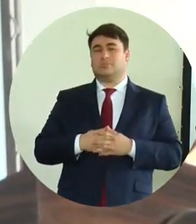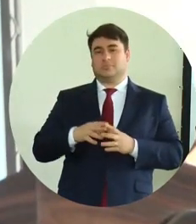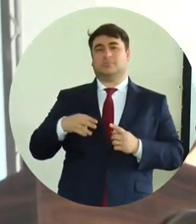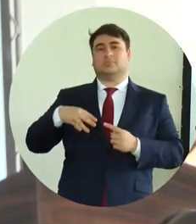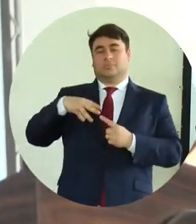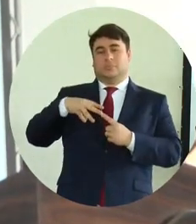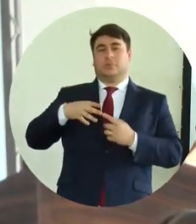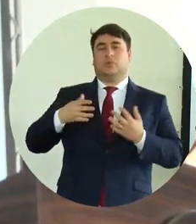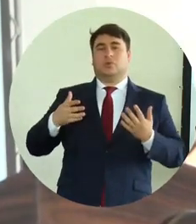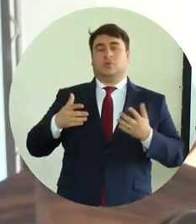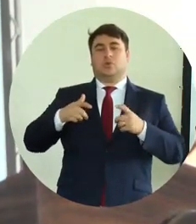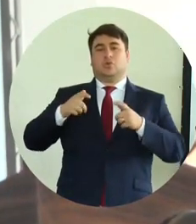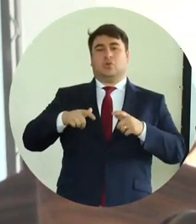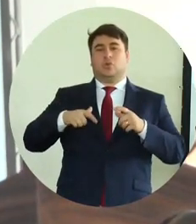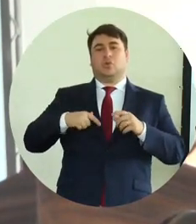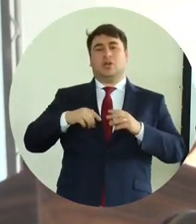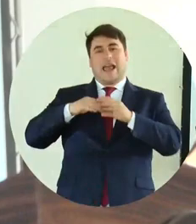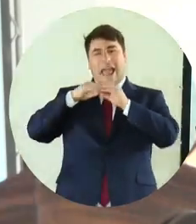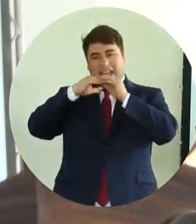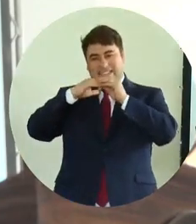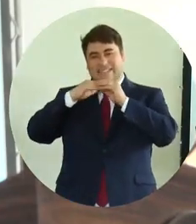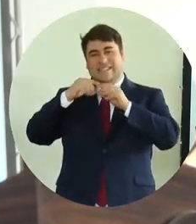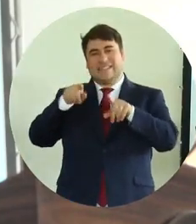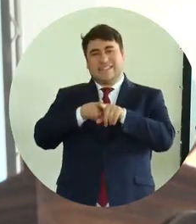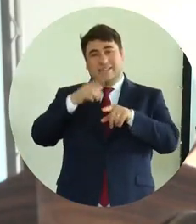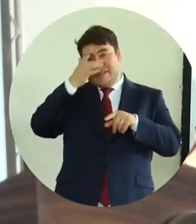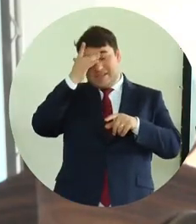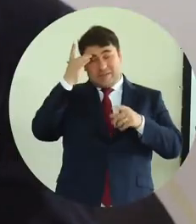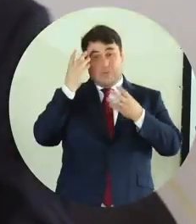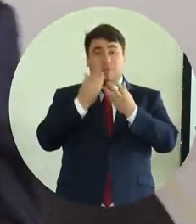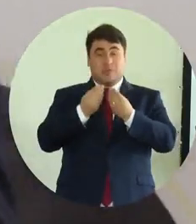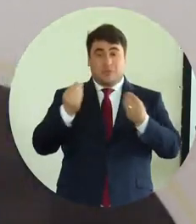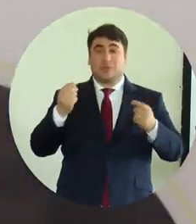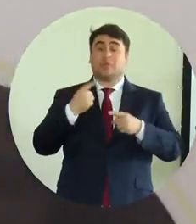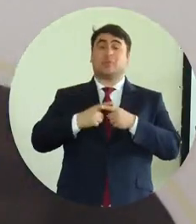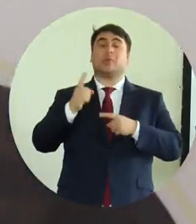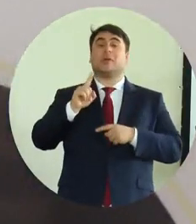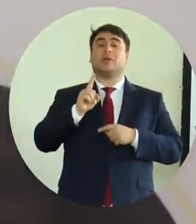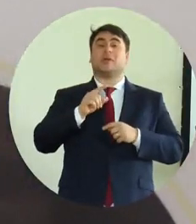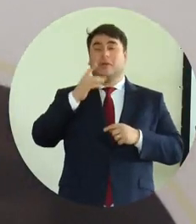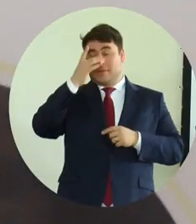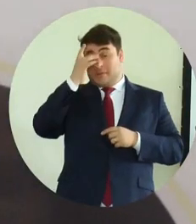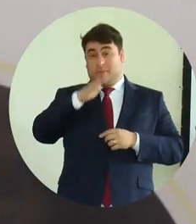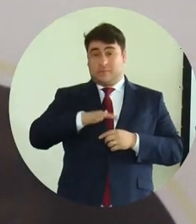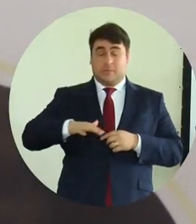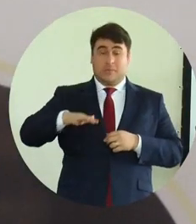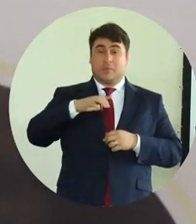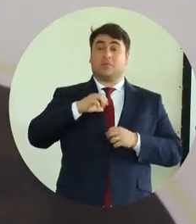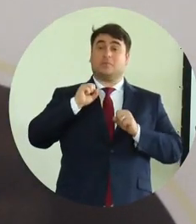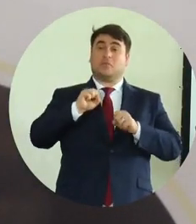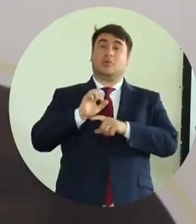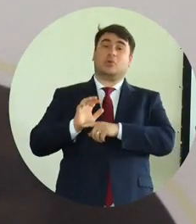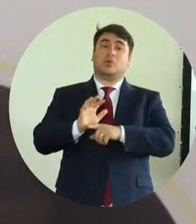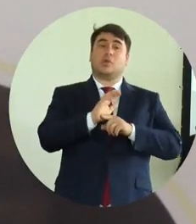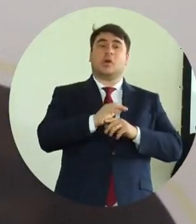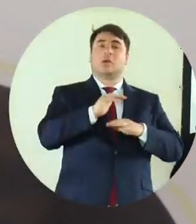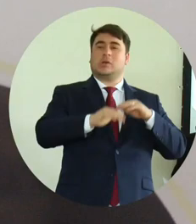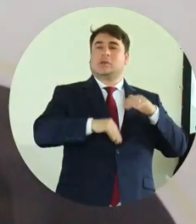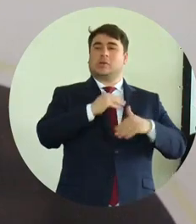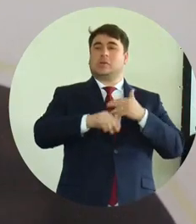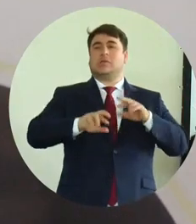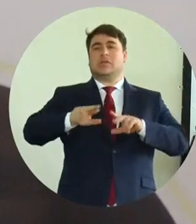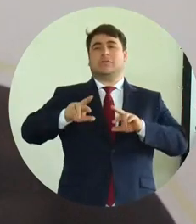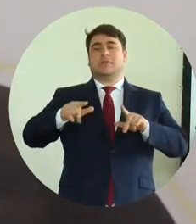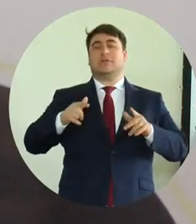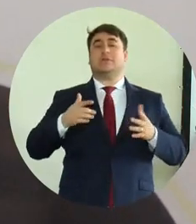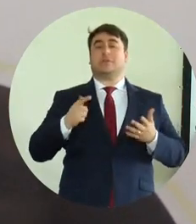McDonald's é lugar de muito Big Mac, mas é lugar de muita gente também. Por que não de muita gente que pode nos ajudar, independente das diferenças